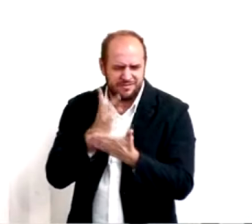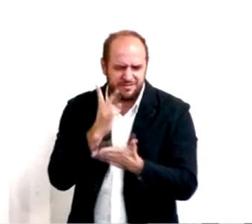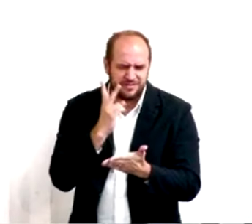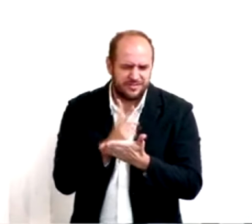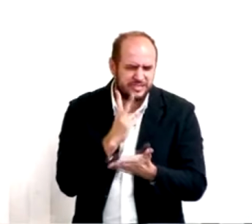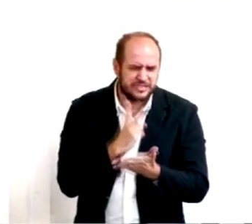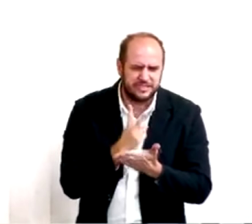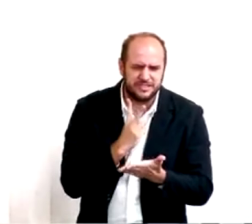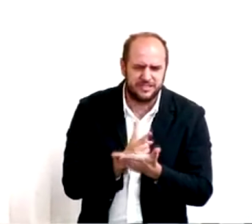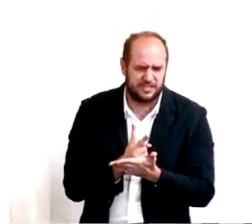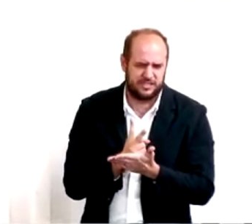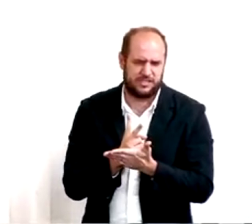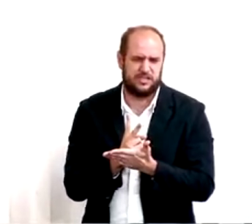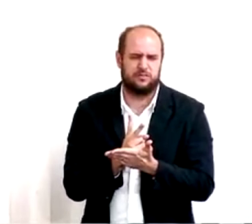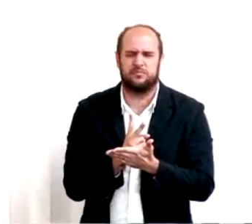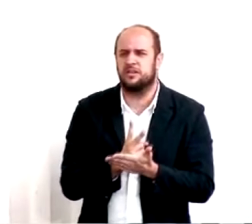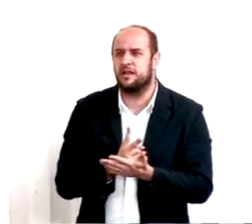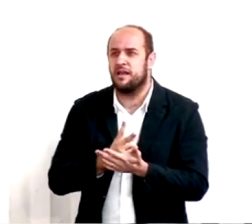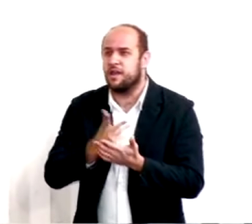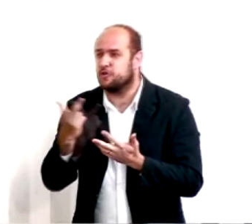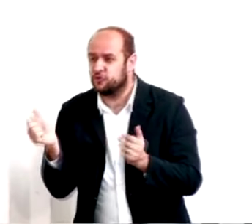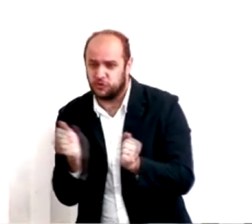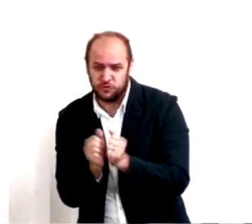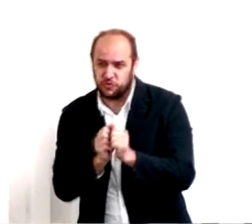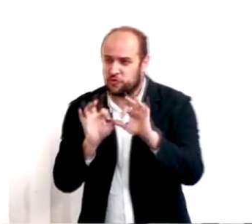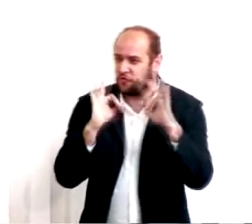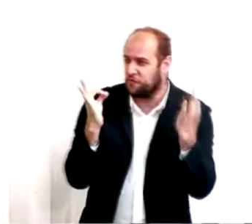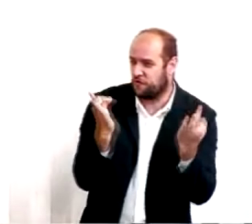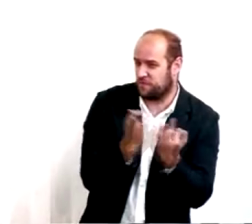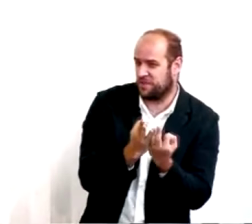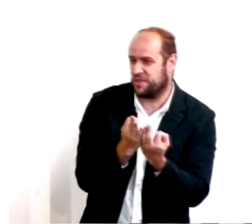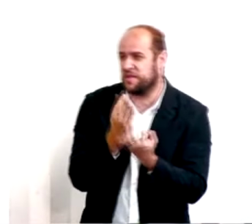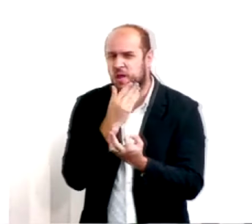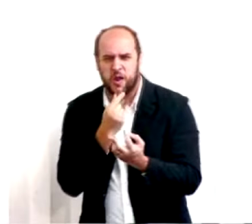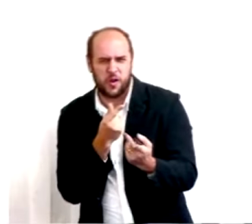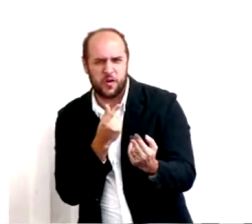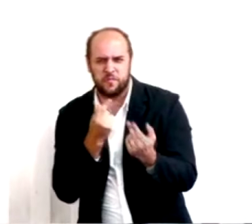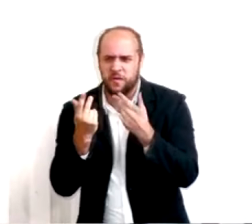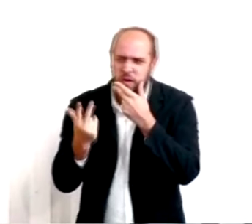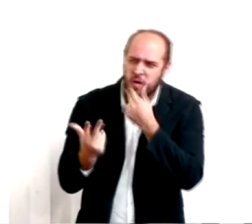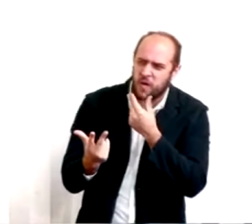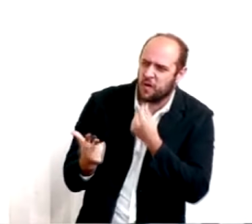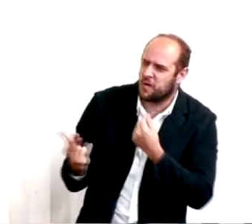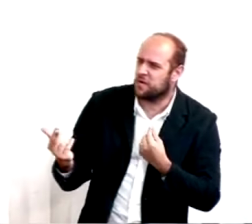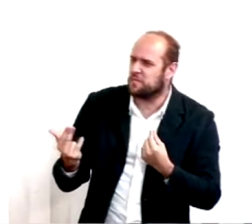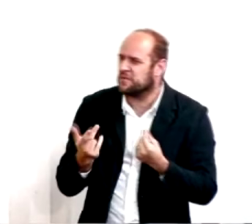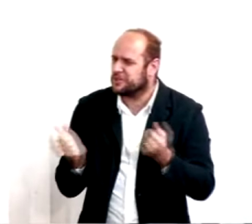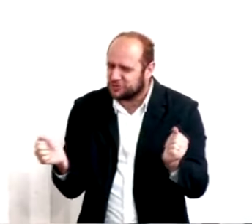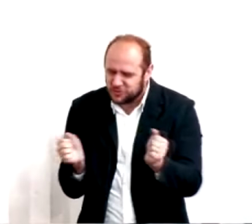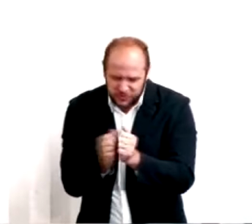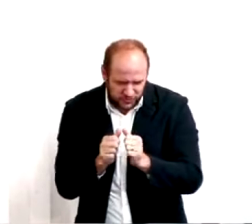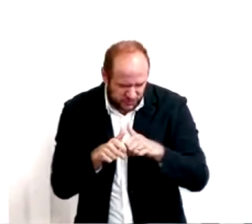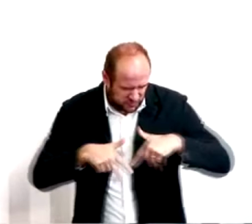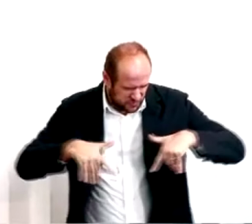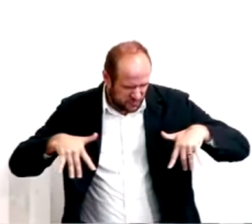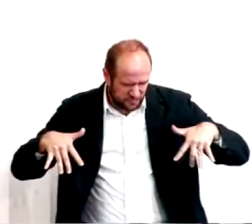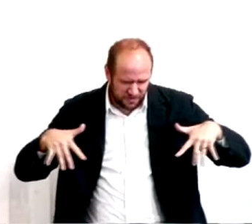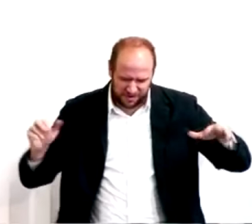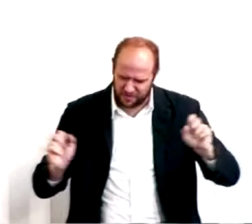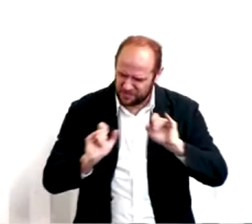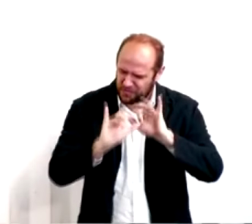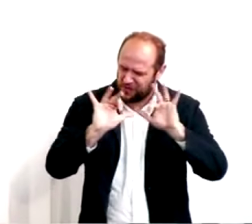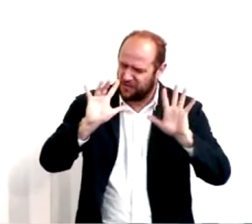as vezes que você com o seu com seu irmão com a sua irmã a ilha a turma o senhor glorificou ao Senhor você vai se lembrar